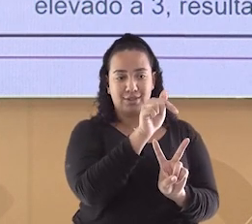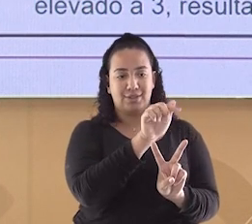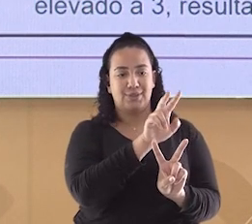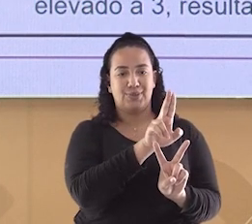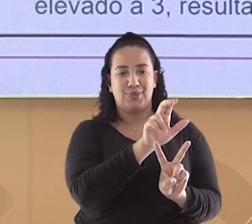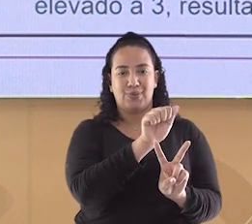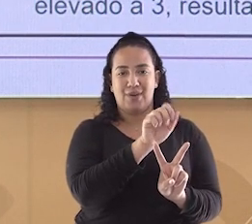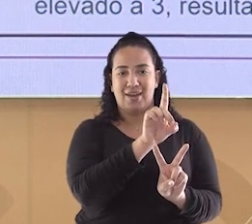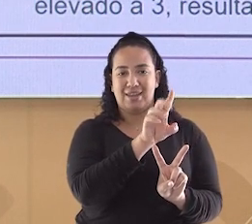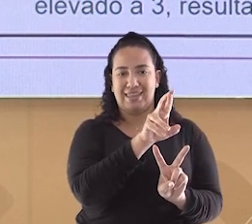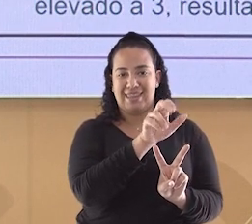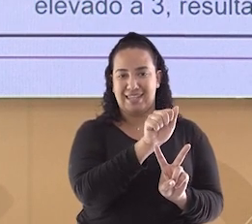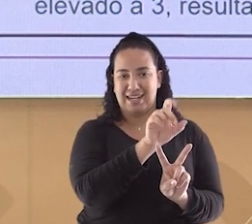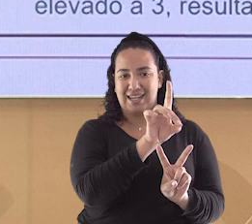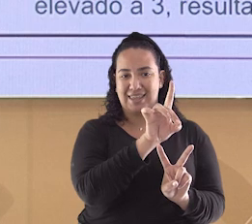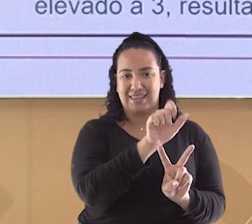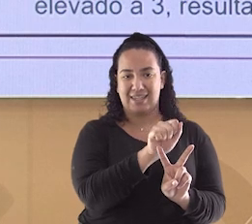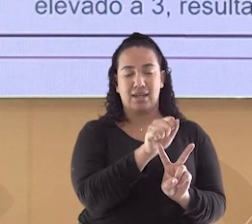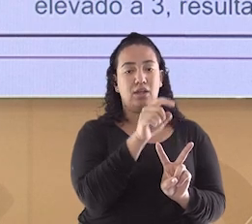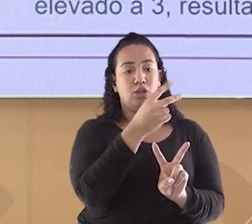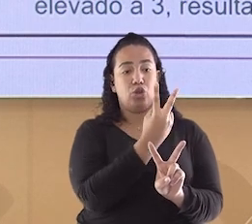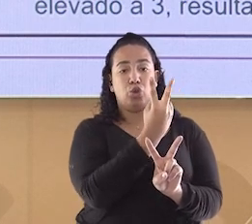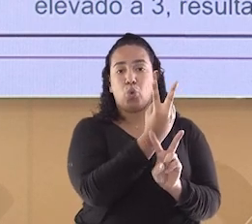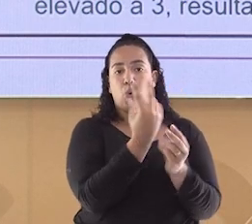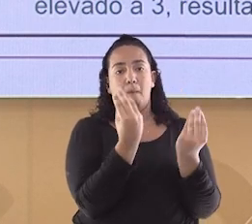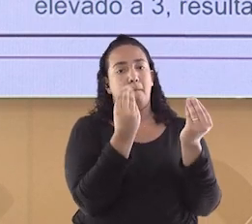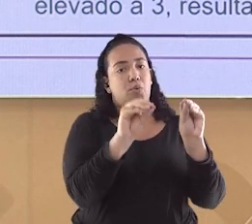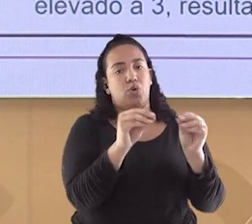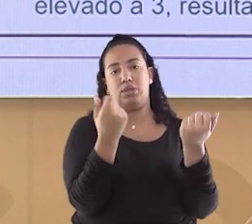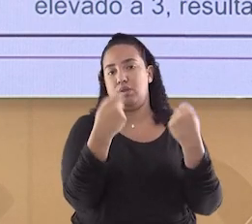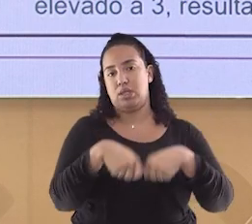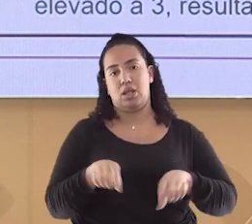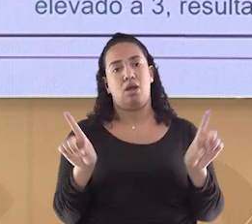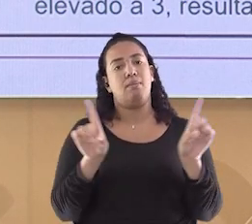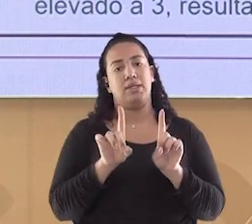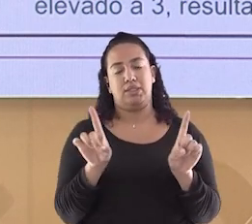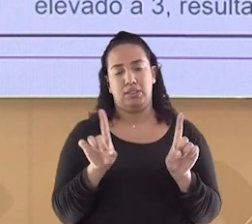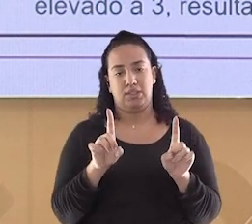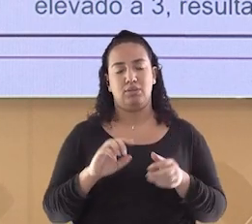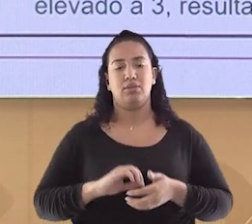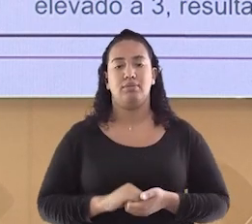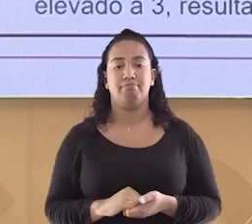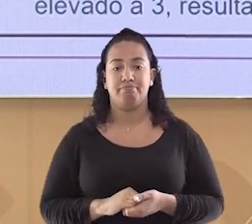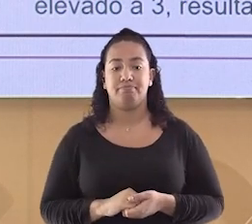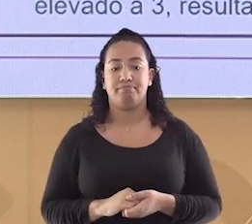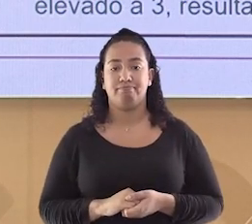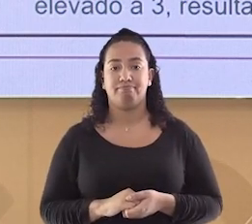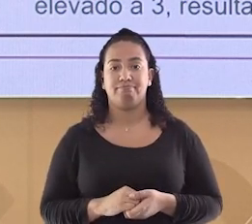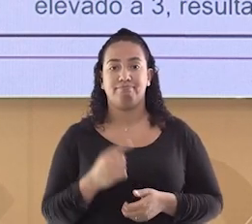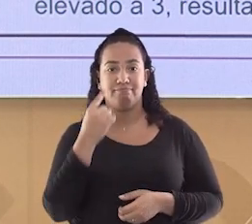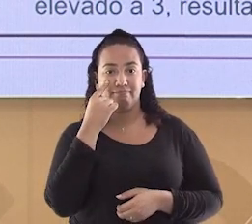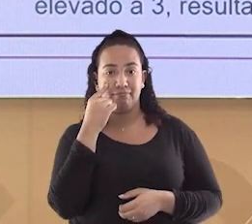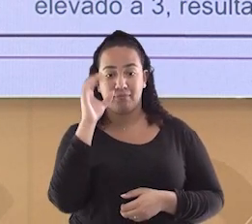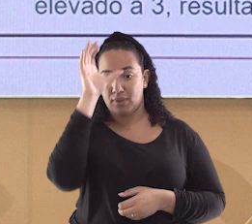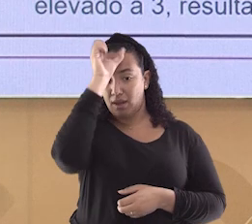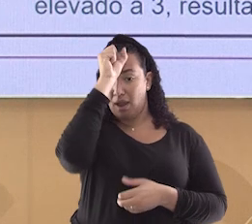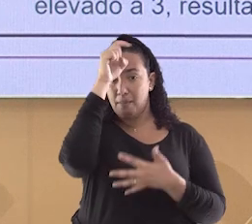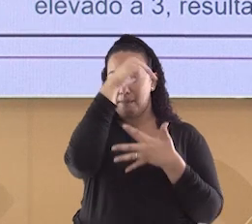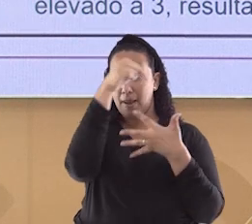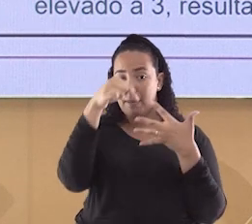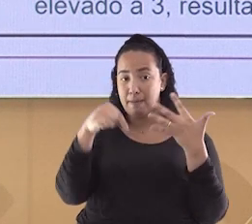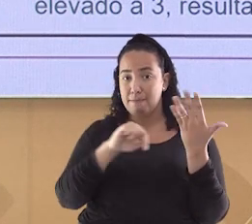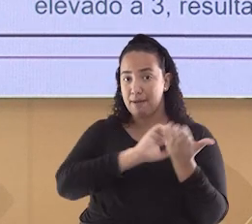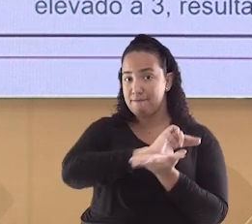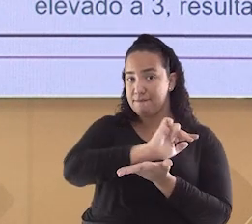seja, quando for raiz quadrada, não é necessário inserir o índice na raiz. Aprendemos